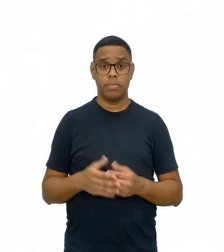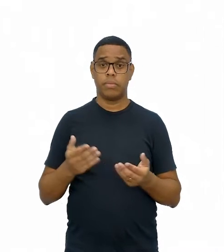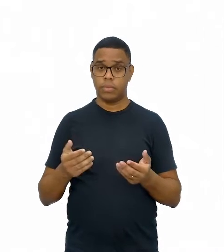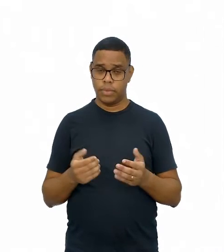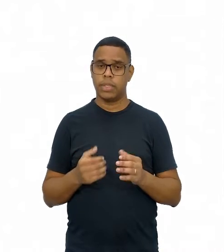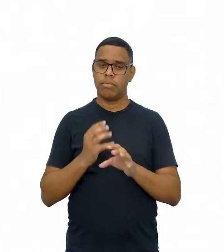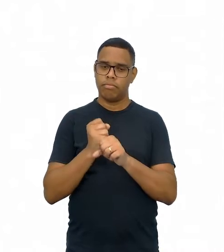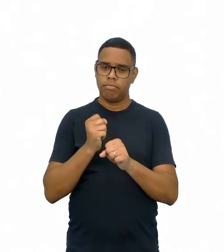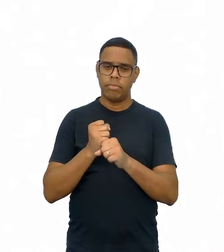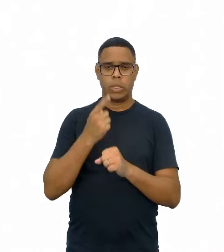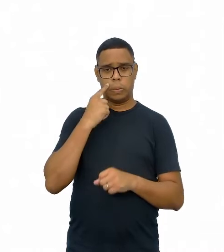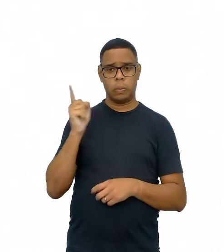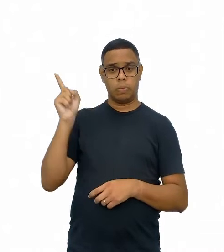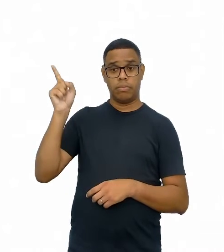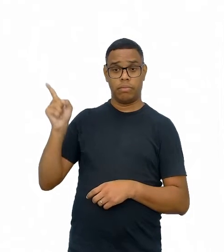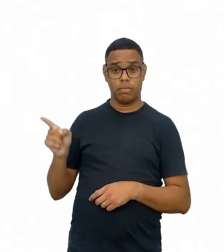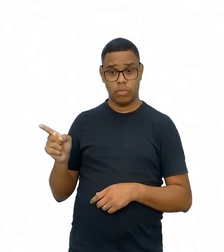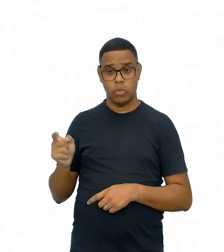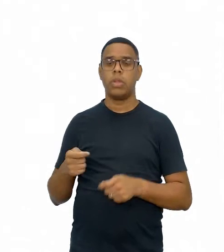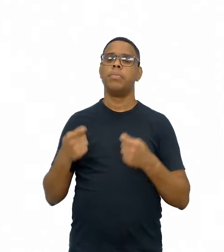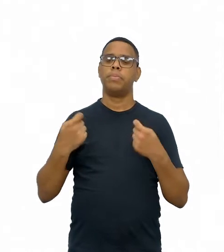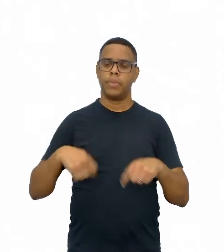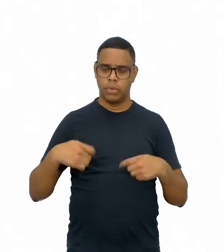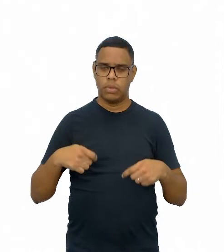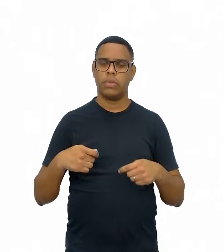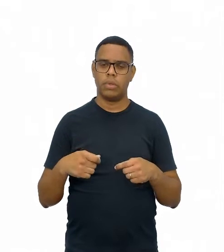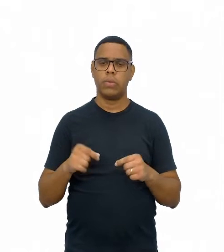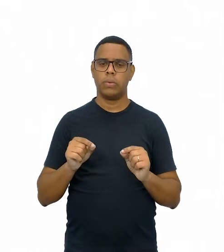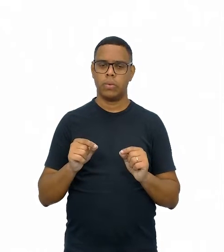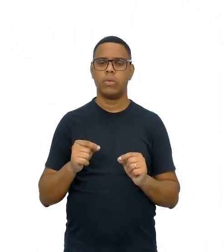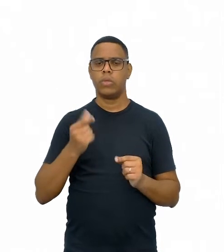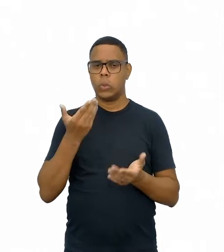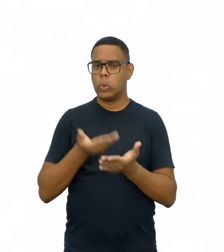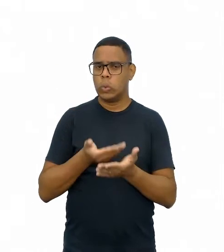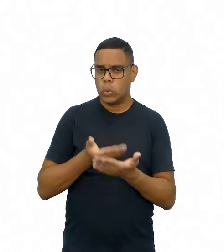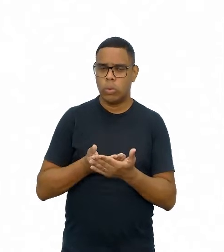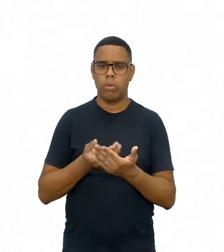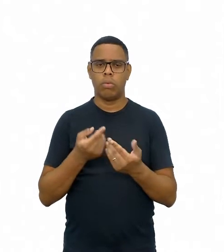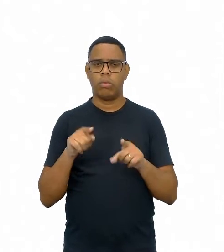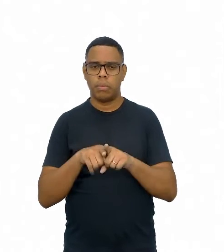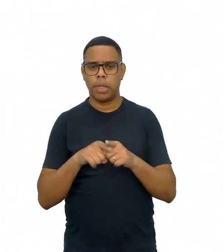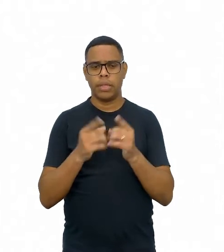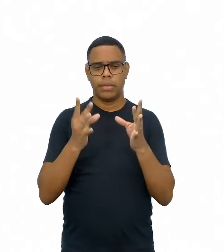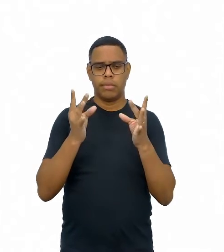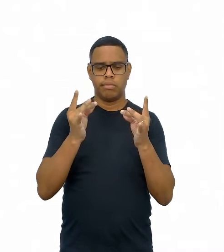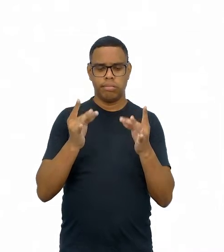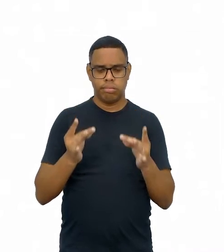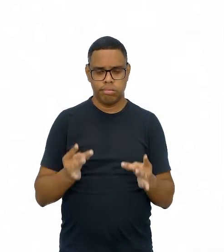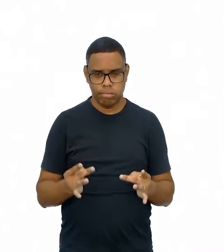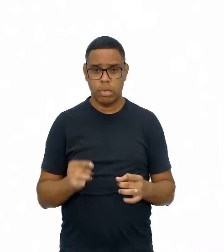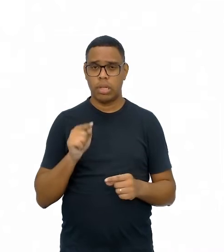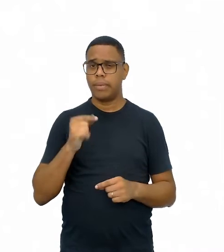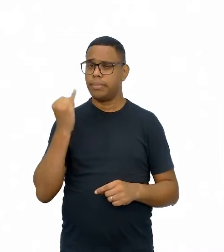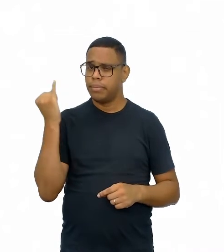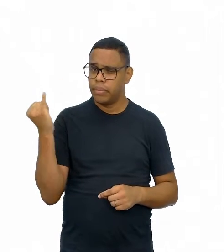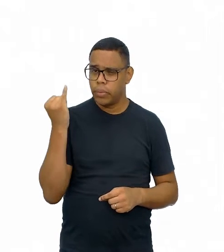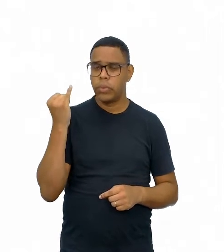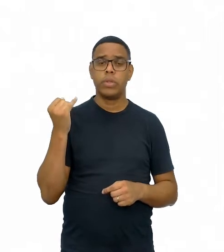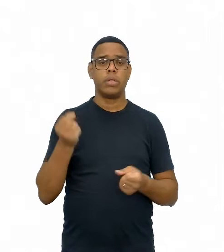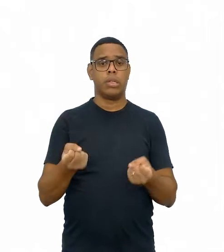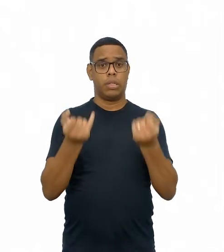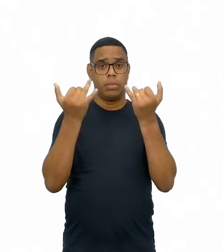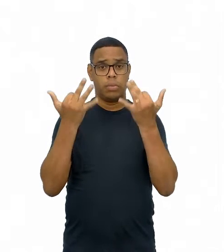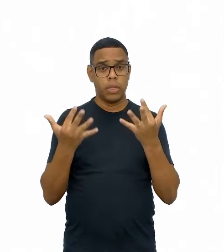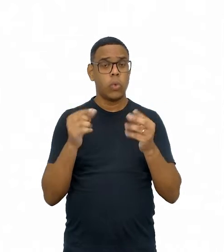estes resultados, eles devem ser tomados sim, devem ser estudados, porque eles são fundamentais, eles trazem pistas